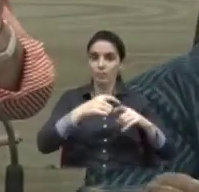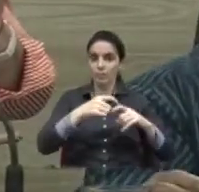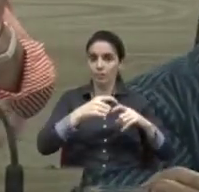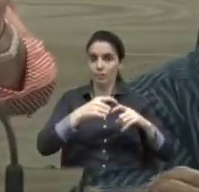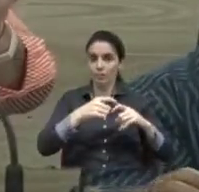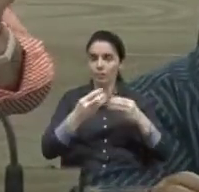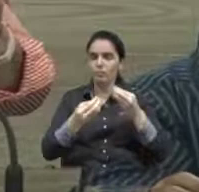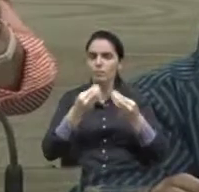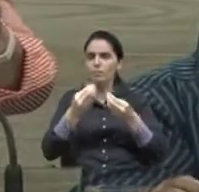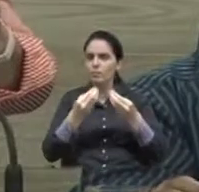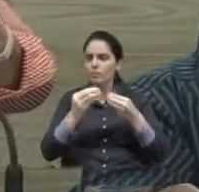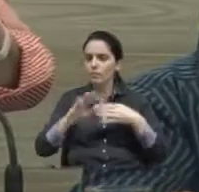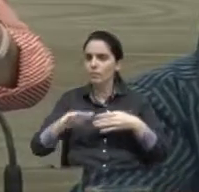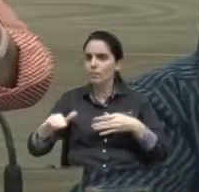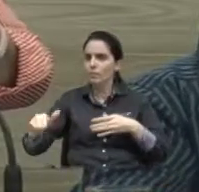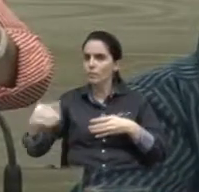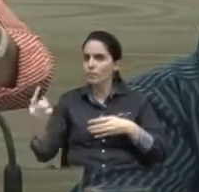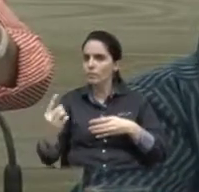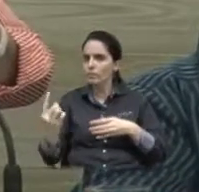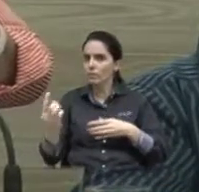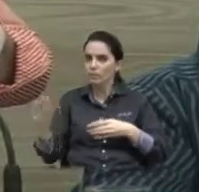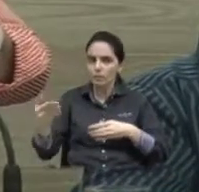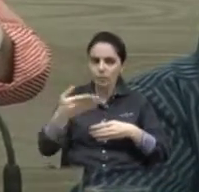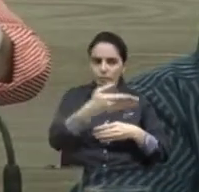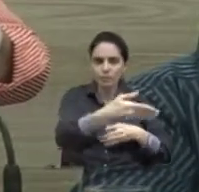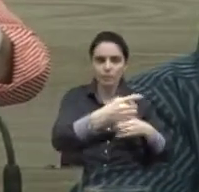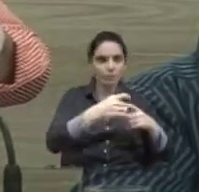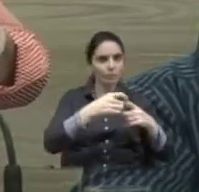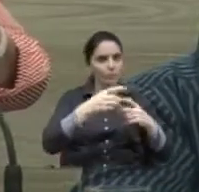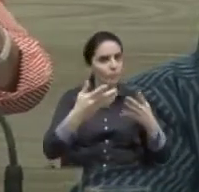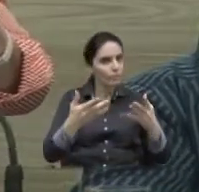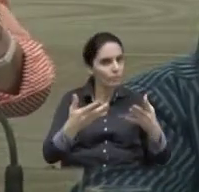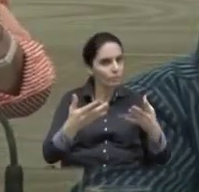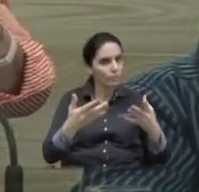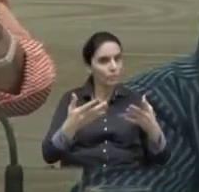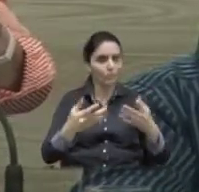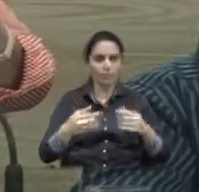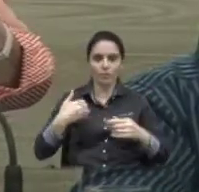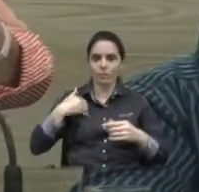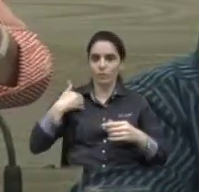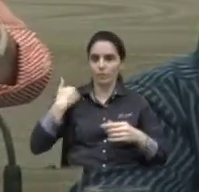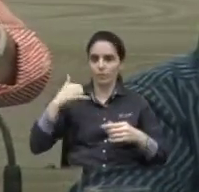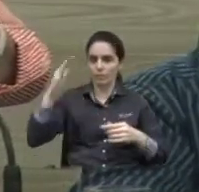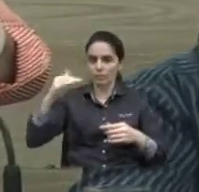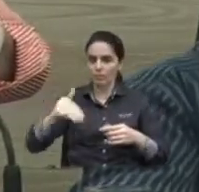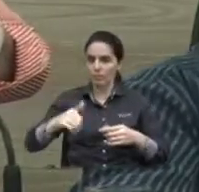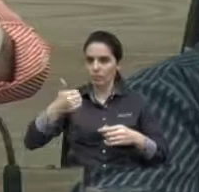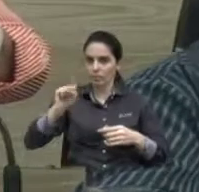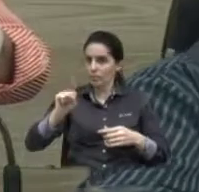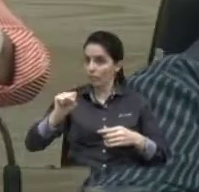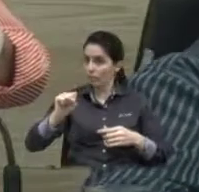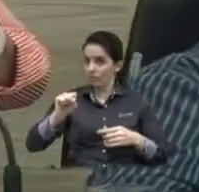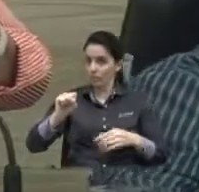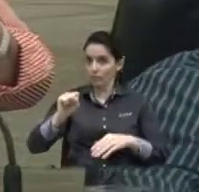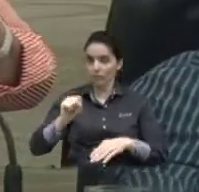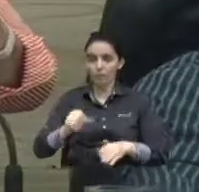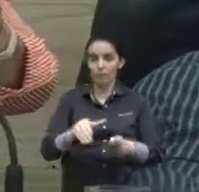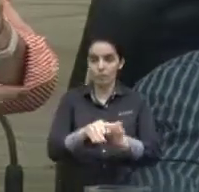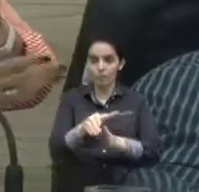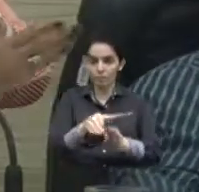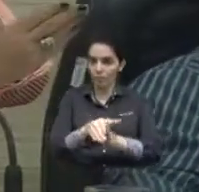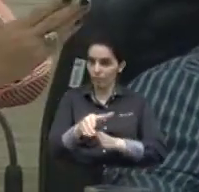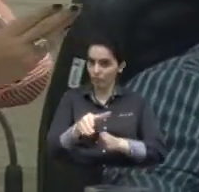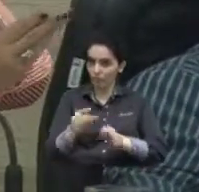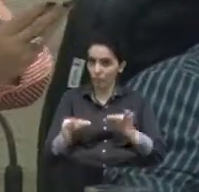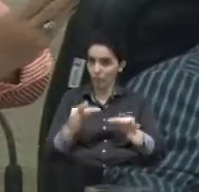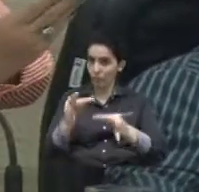numa consulta. Não vai, obviamente, até que se for menor de idade, o conselho tutelar tem que agir. Aí